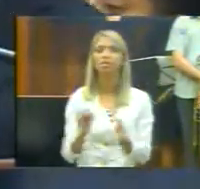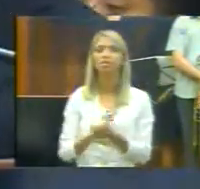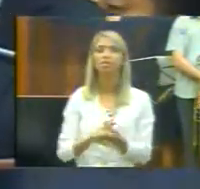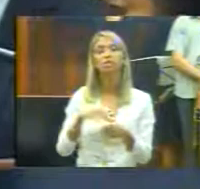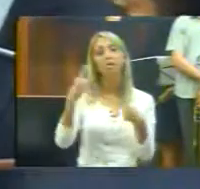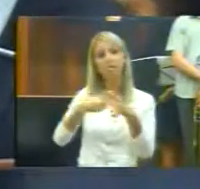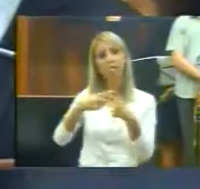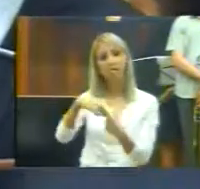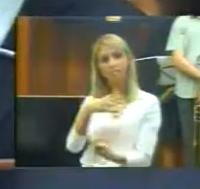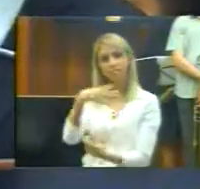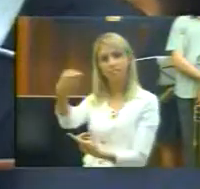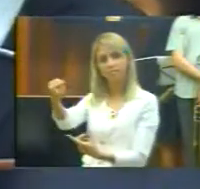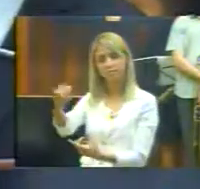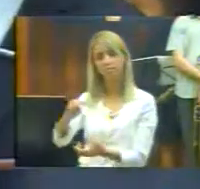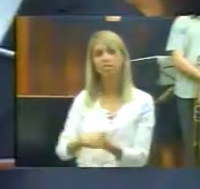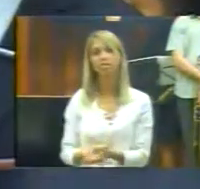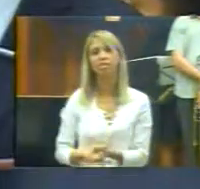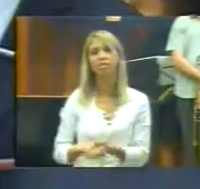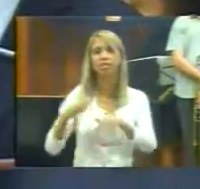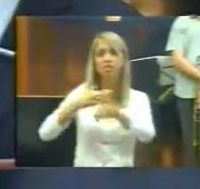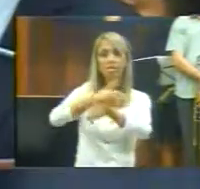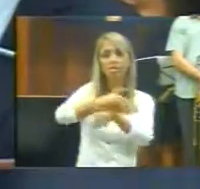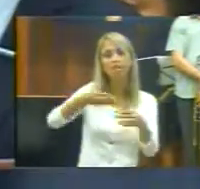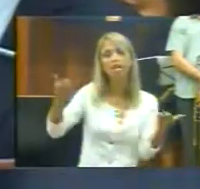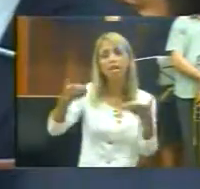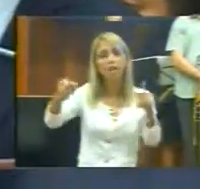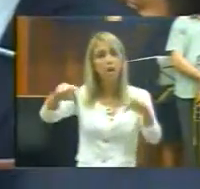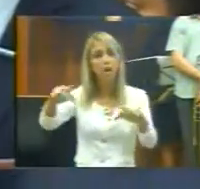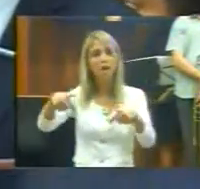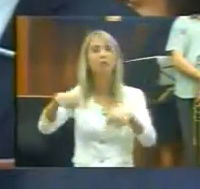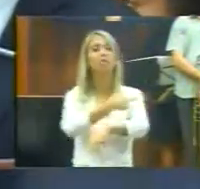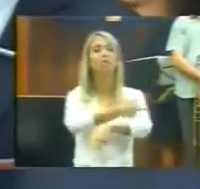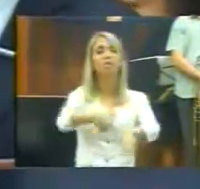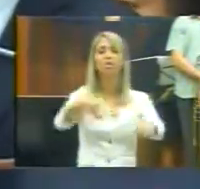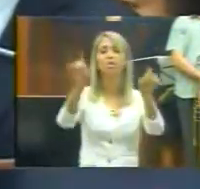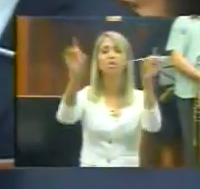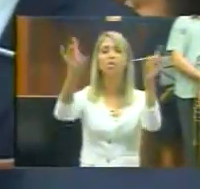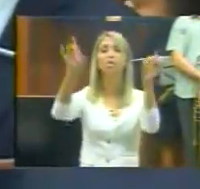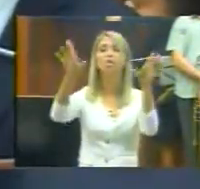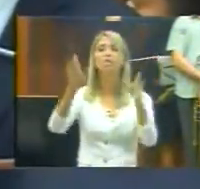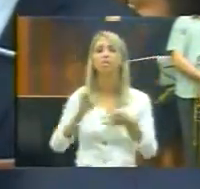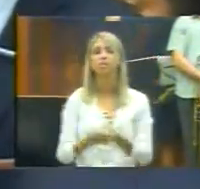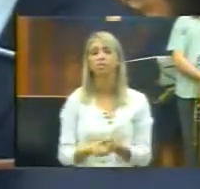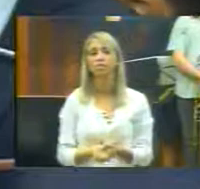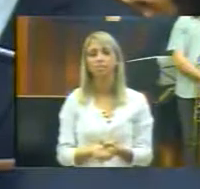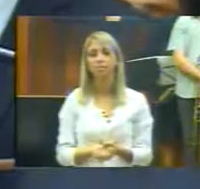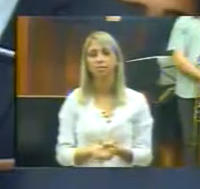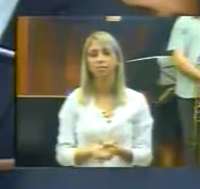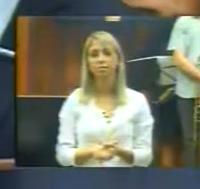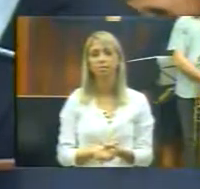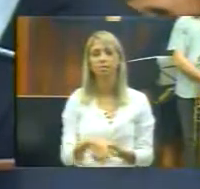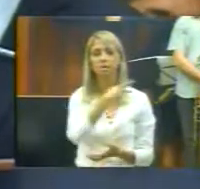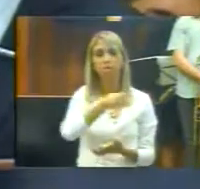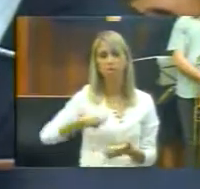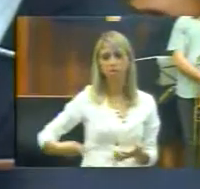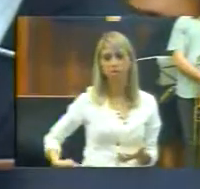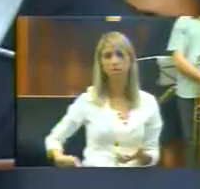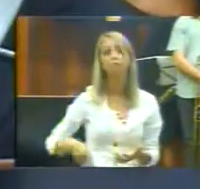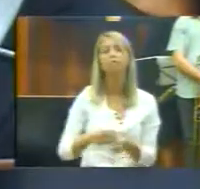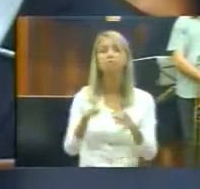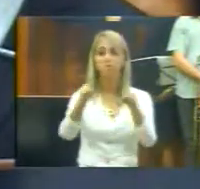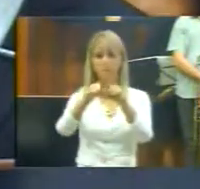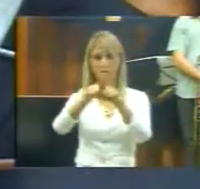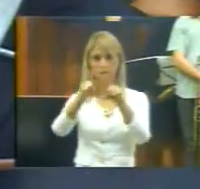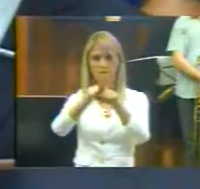convite recebido para participar dessa solenidade. E o presidente da Câmara de Nova Friburgo, o